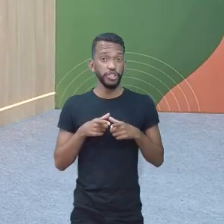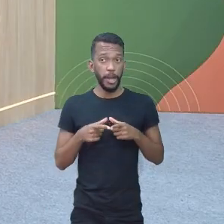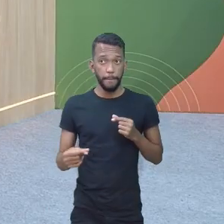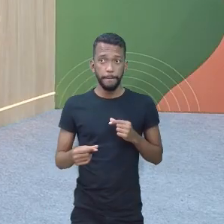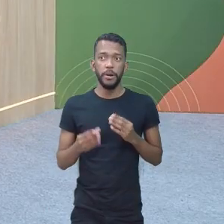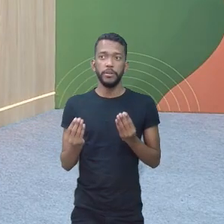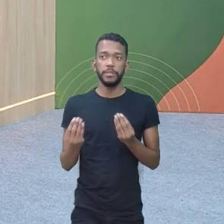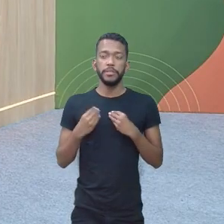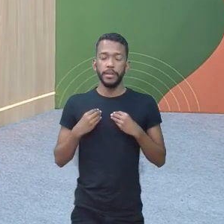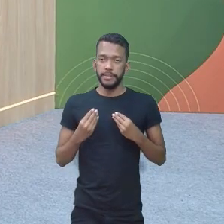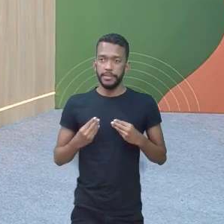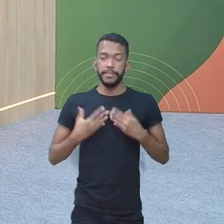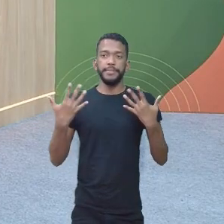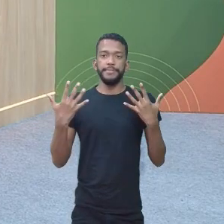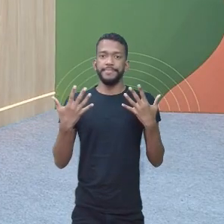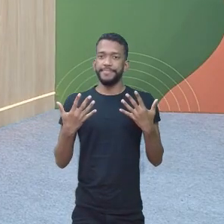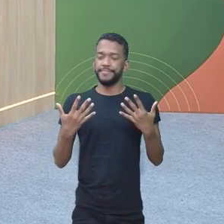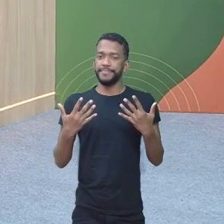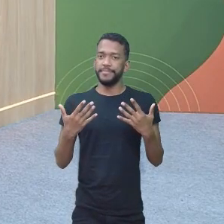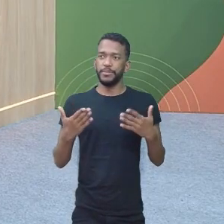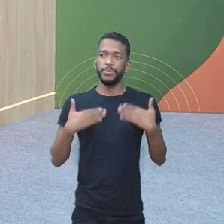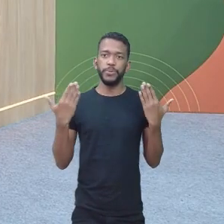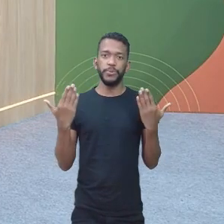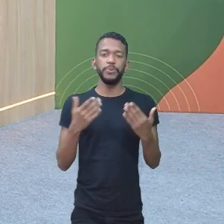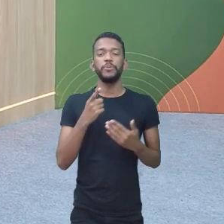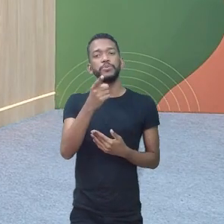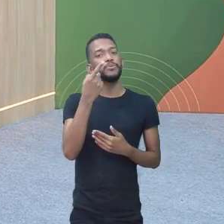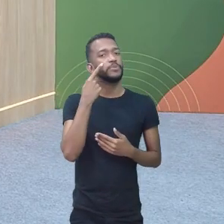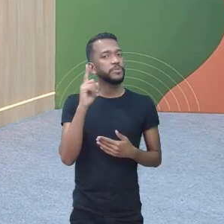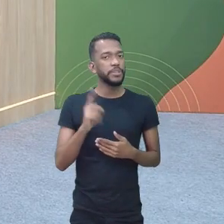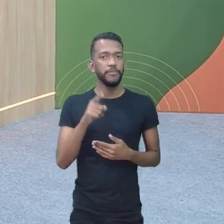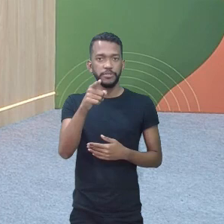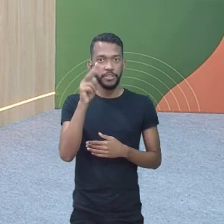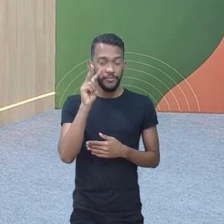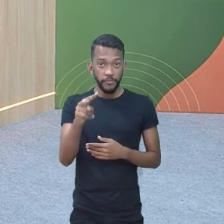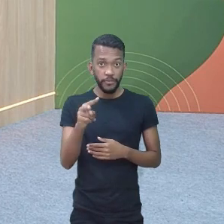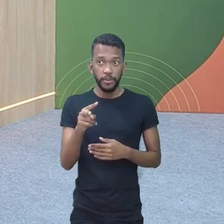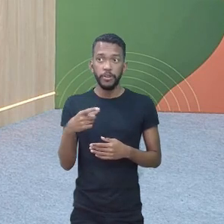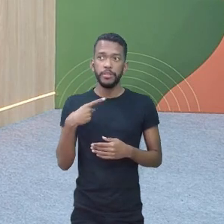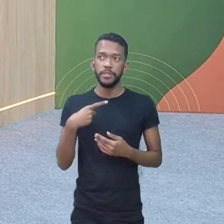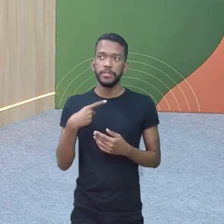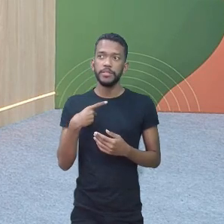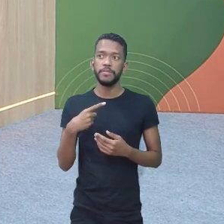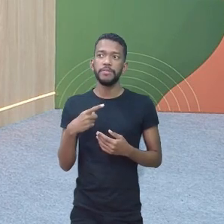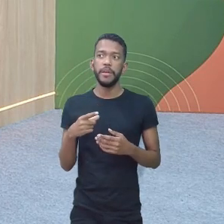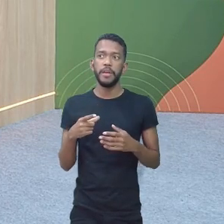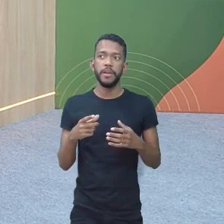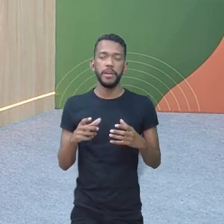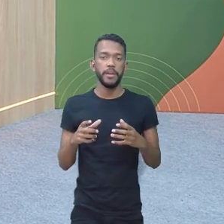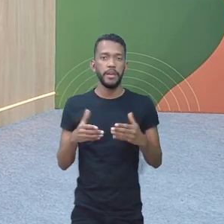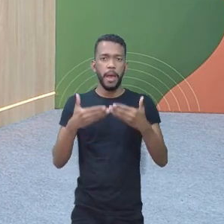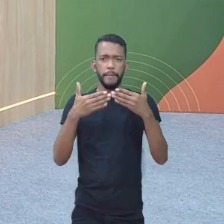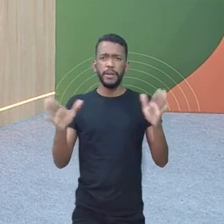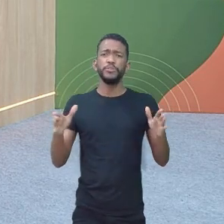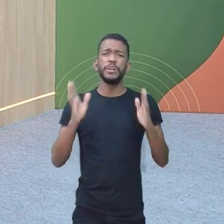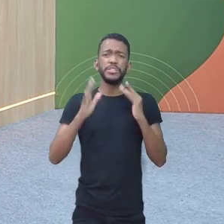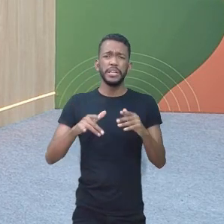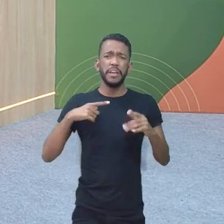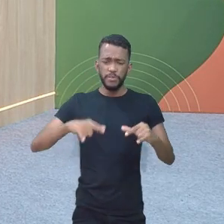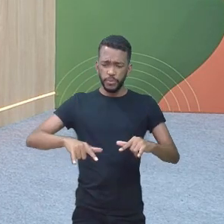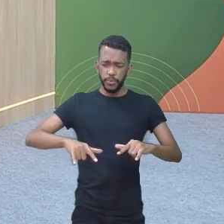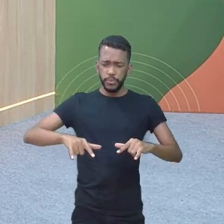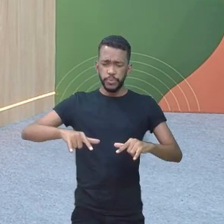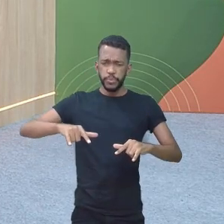nos impressiona, né? Não sei se vocês viram a abertura, mas o show que eles deram com o drone foi uma